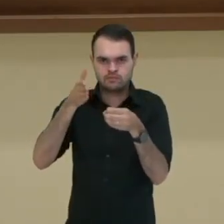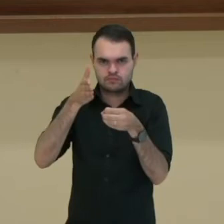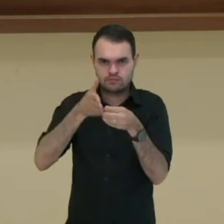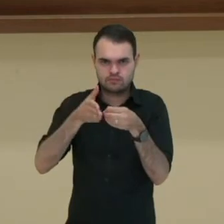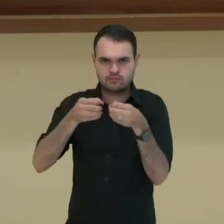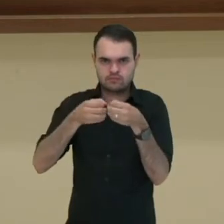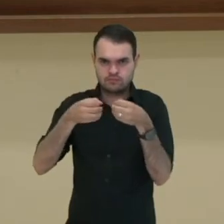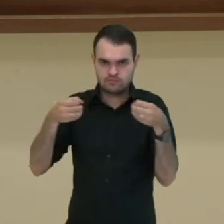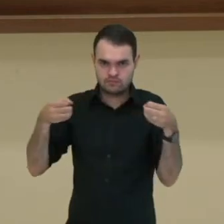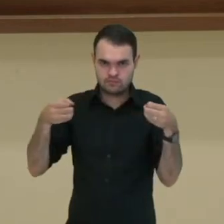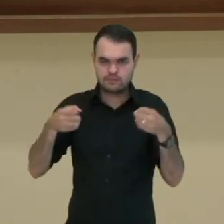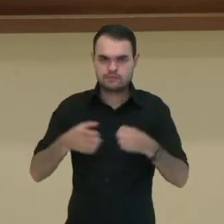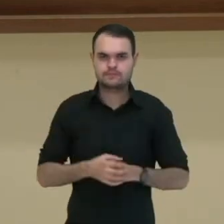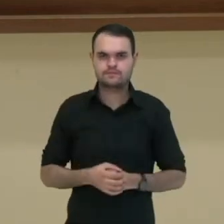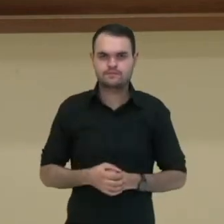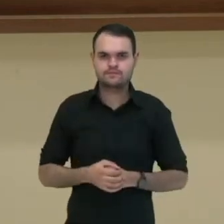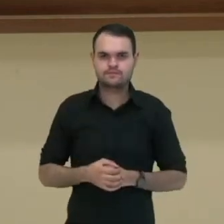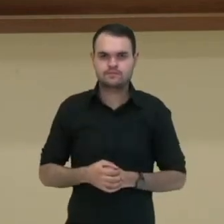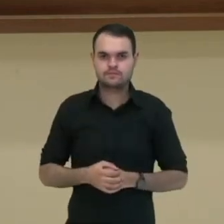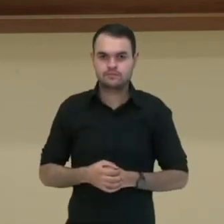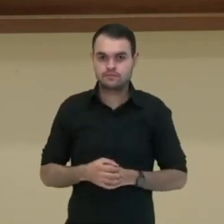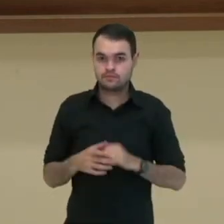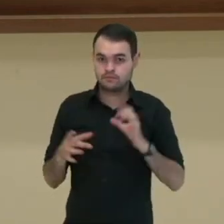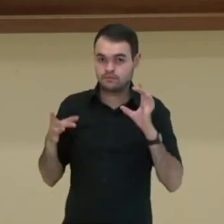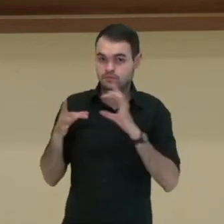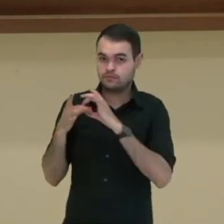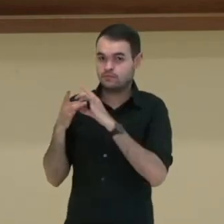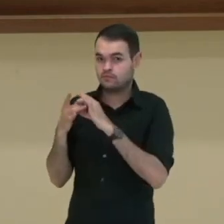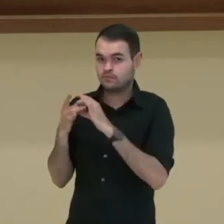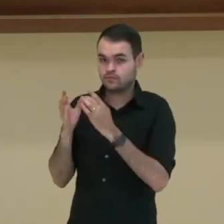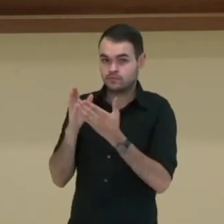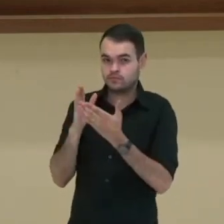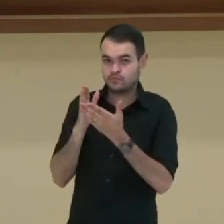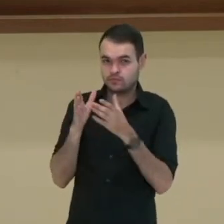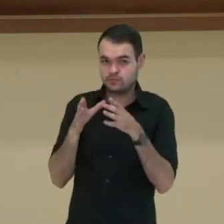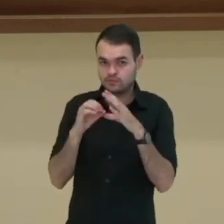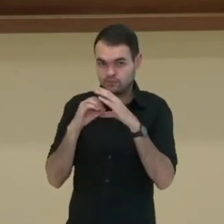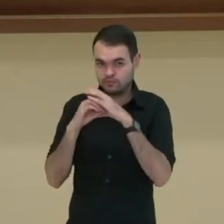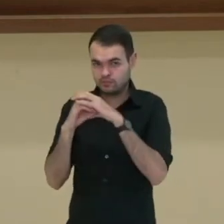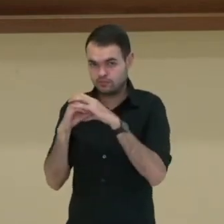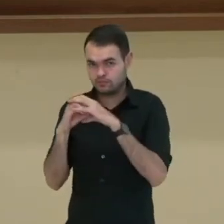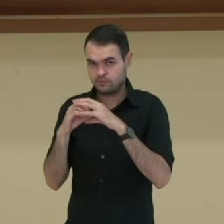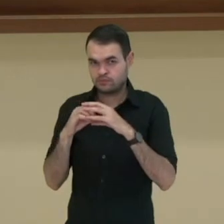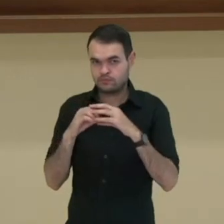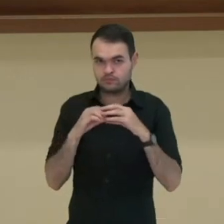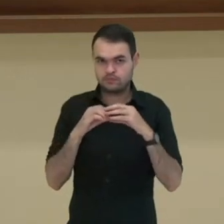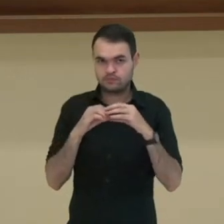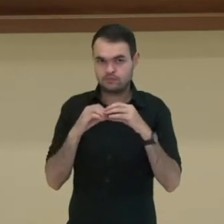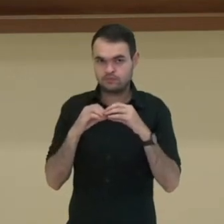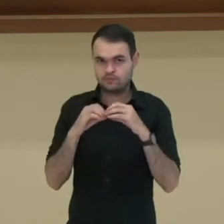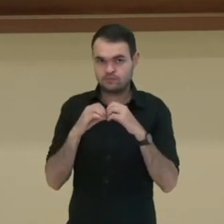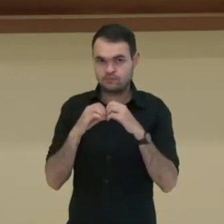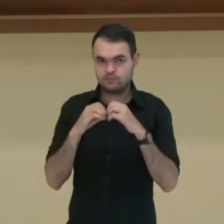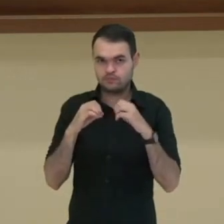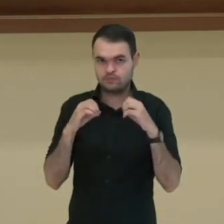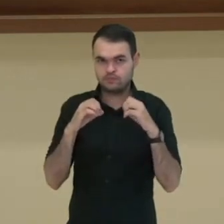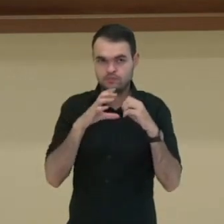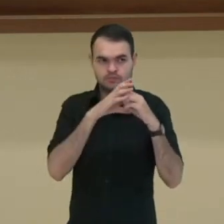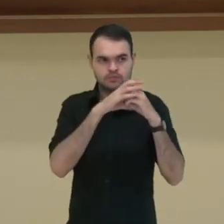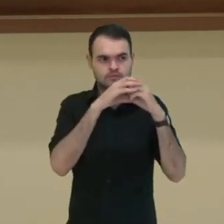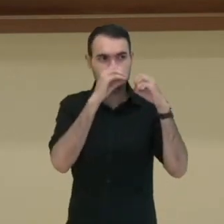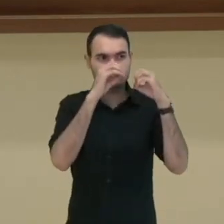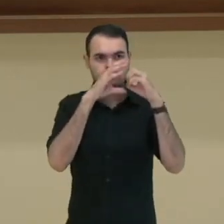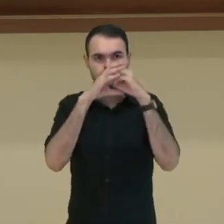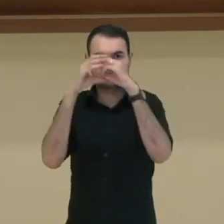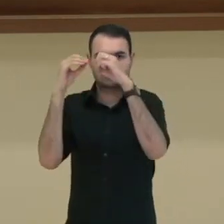ali relacionado intimamente, restritamente à divisão celular, que as células do nosso organismo elas vão se dividindo, vão se multiplicando,